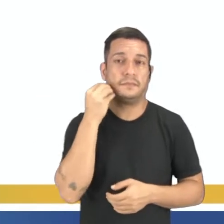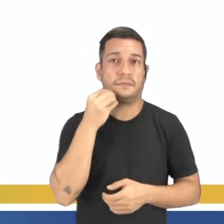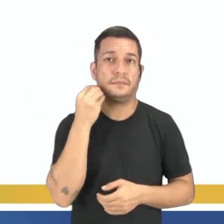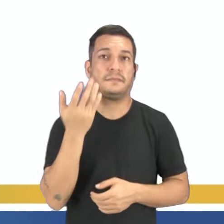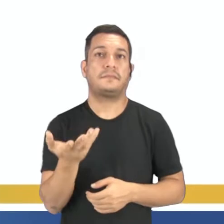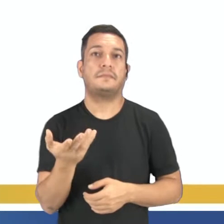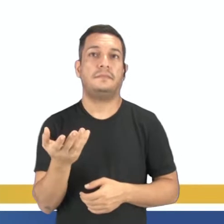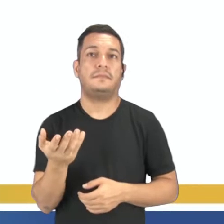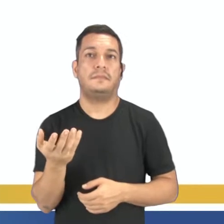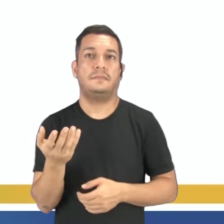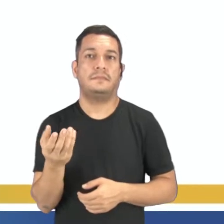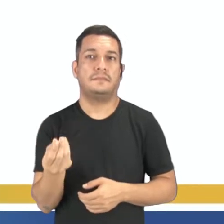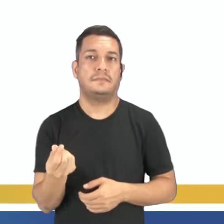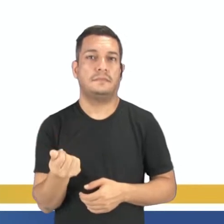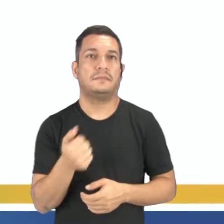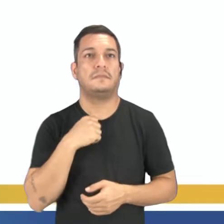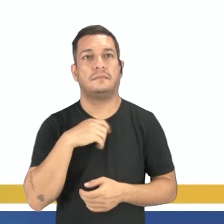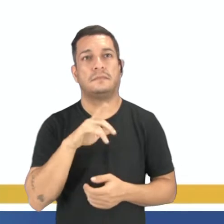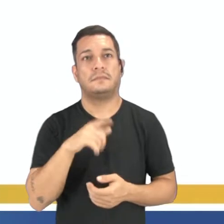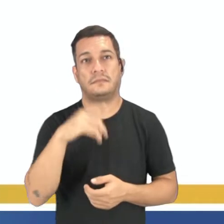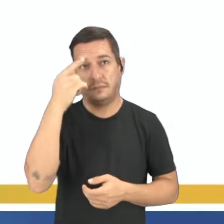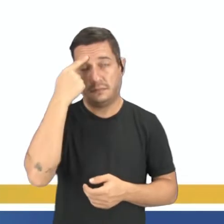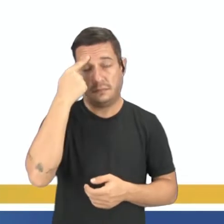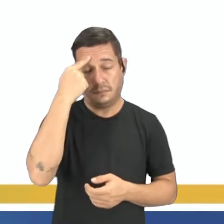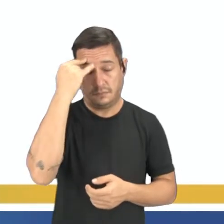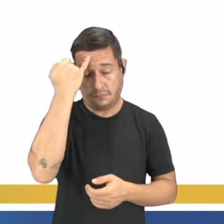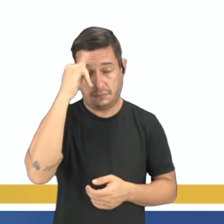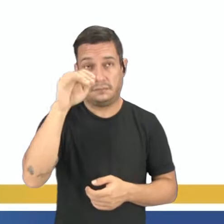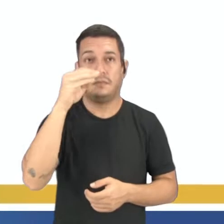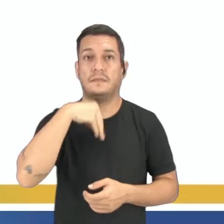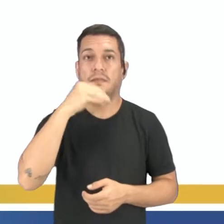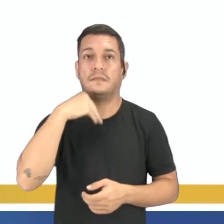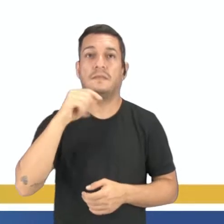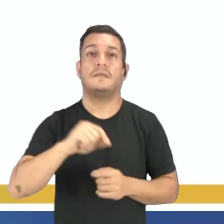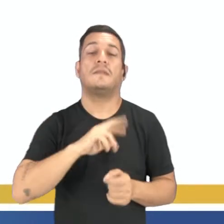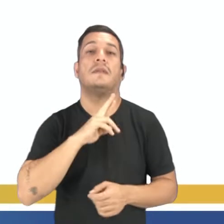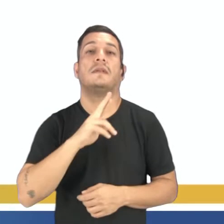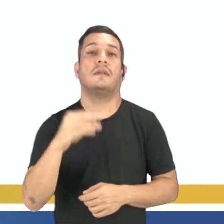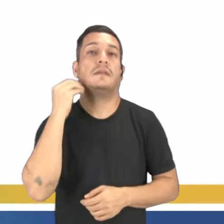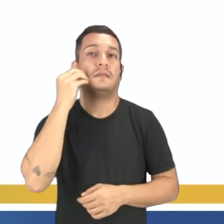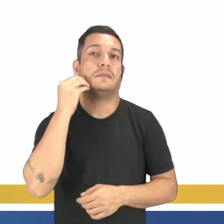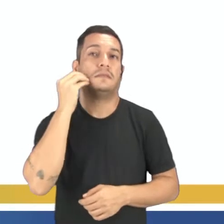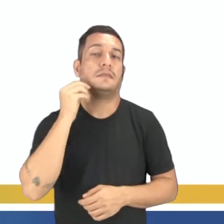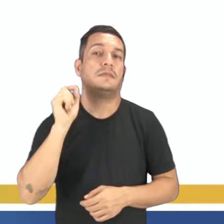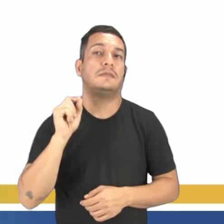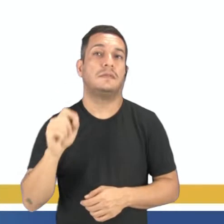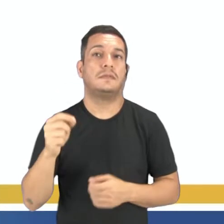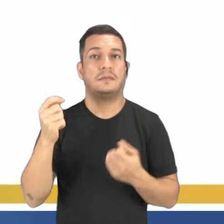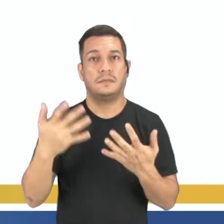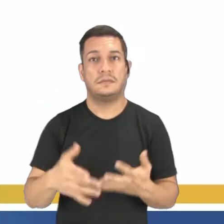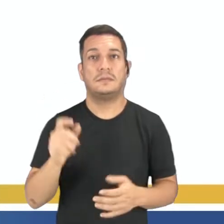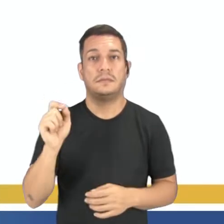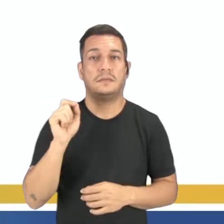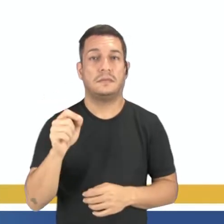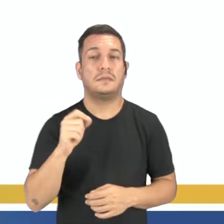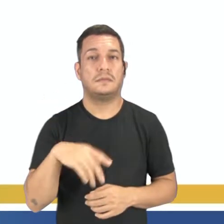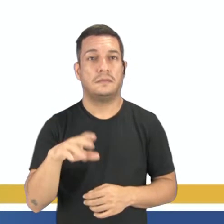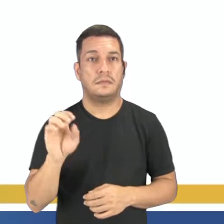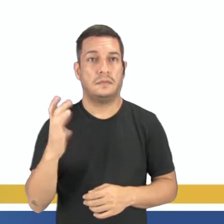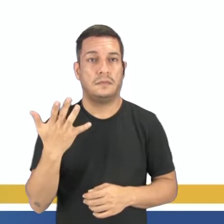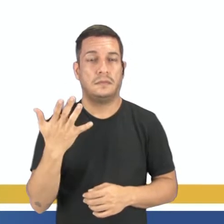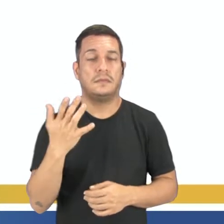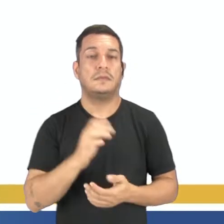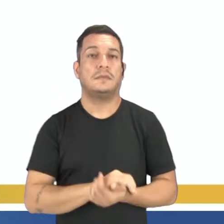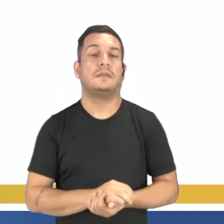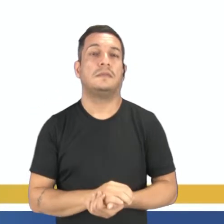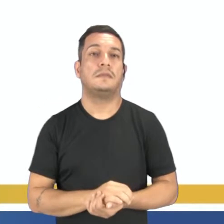sensível. As ideias fracas resultam de experiências sensoriais determinadas pelo acaso.